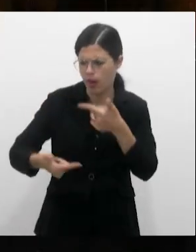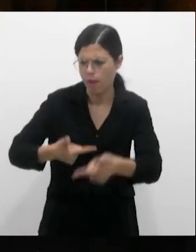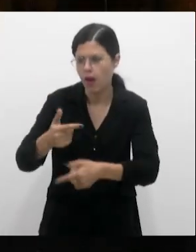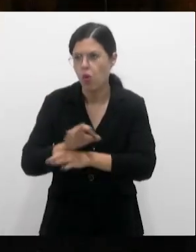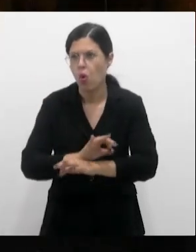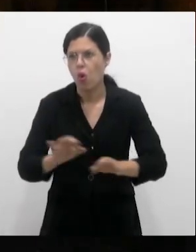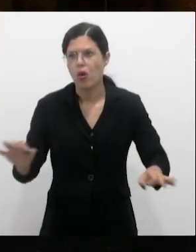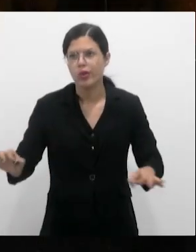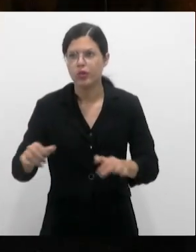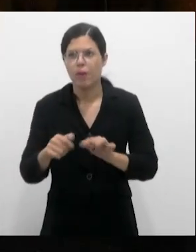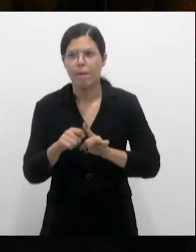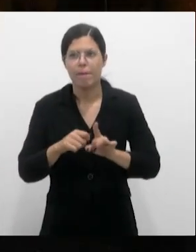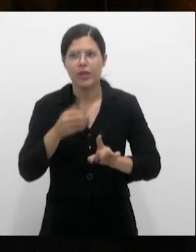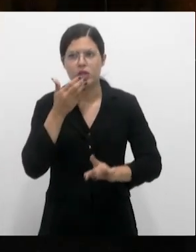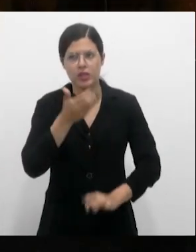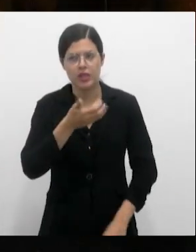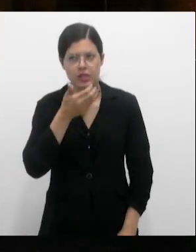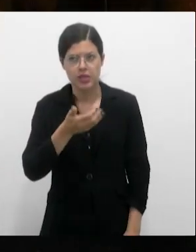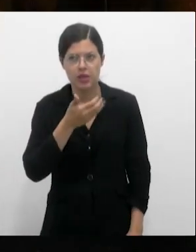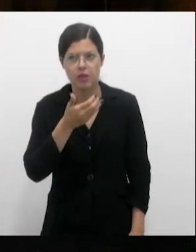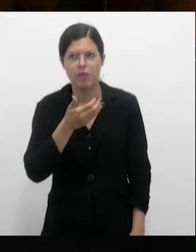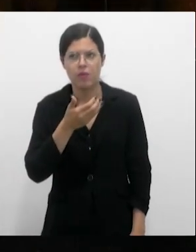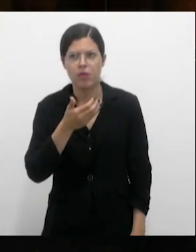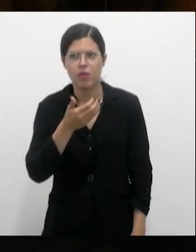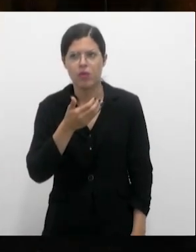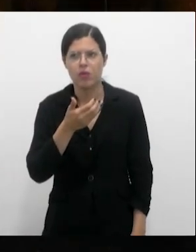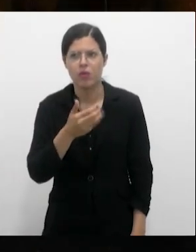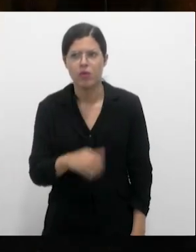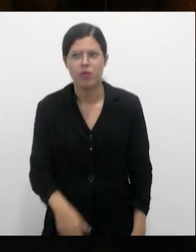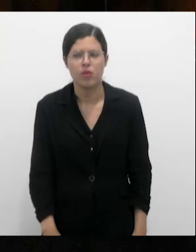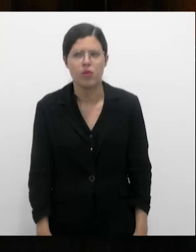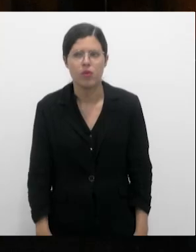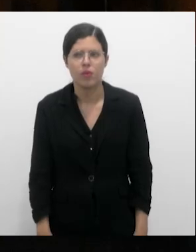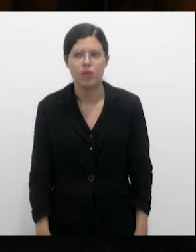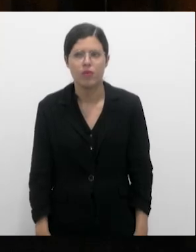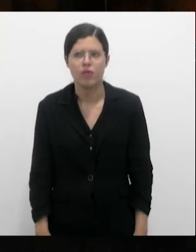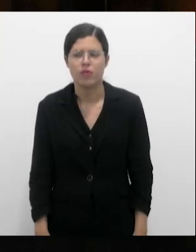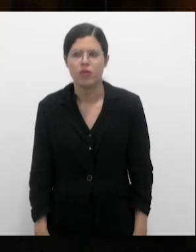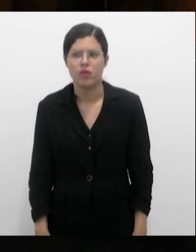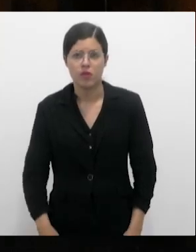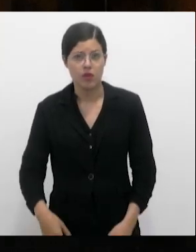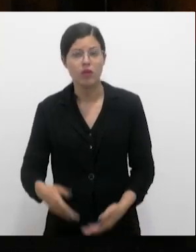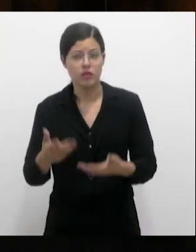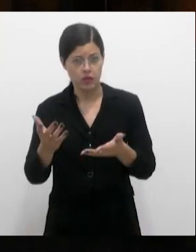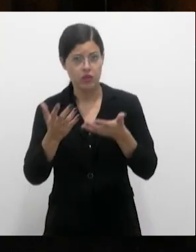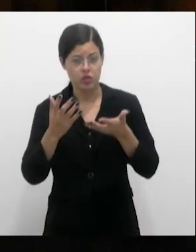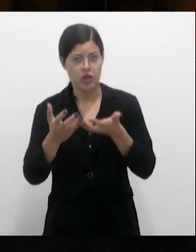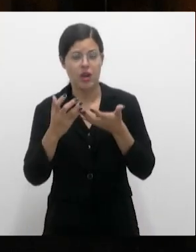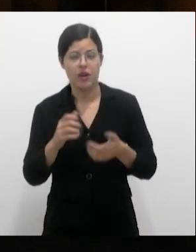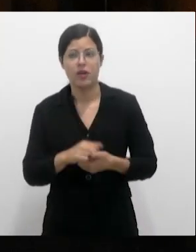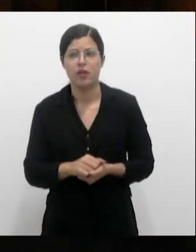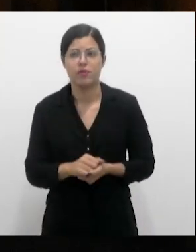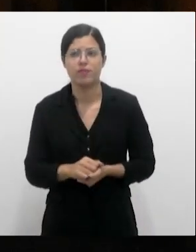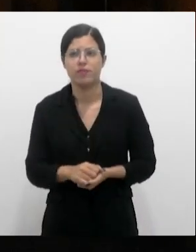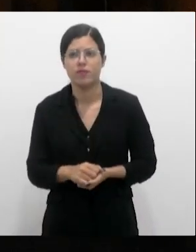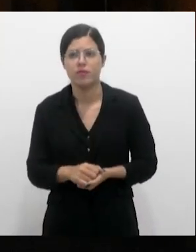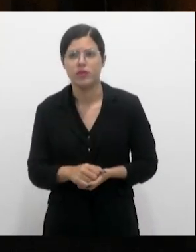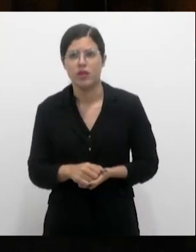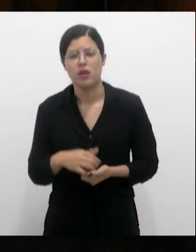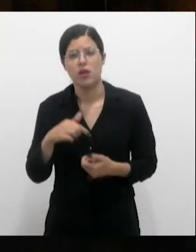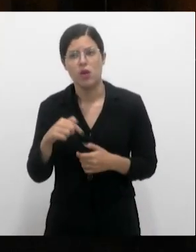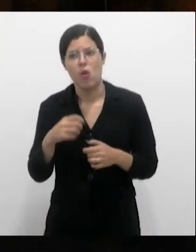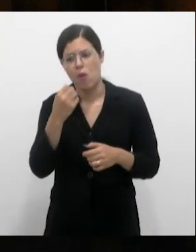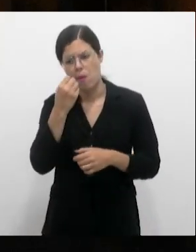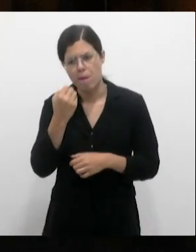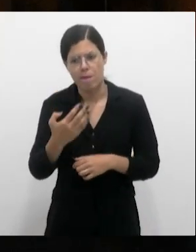dezembro. E a Coronel Full. É isso que a tropa quer. É o reconhecimento de um bom